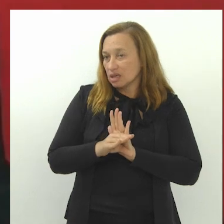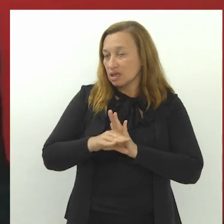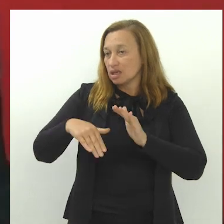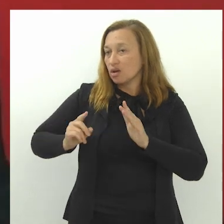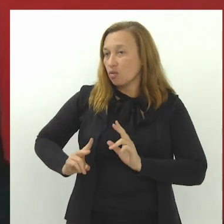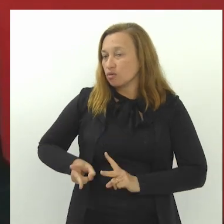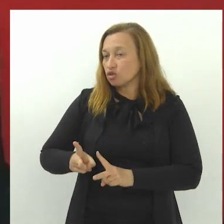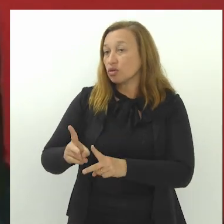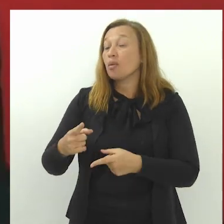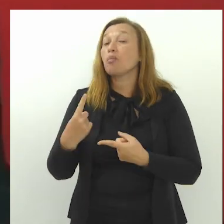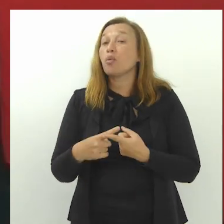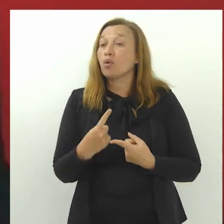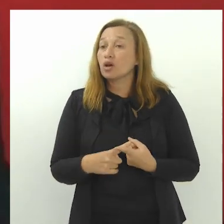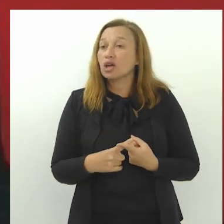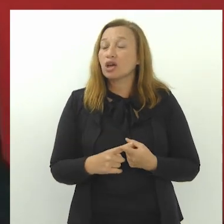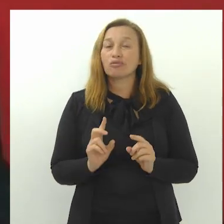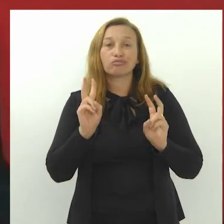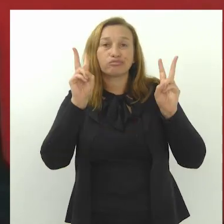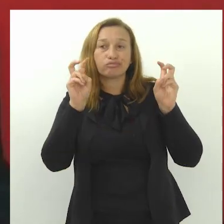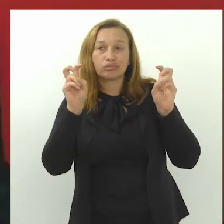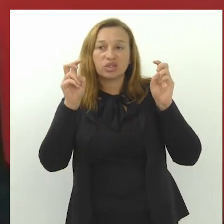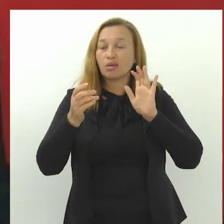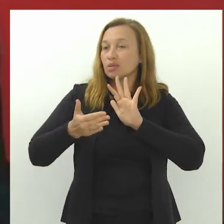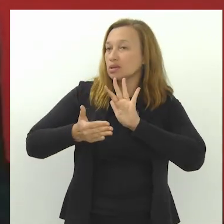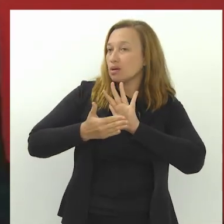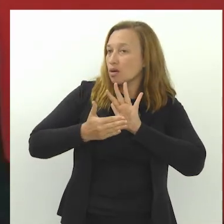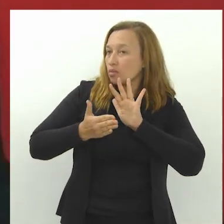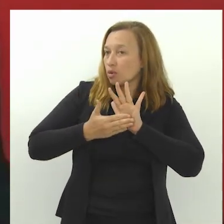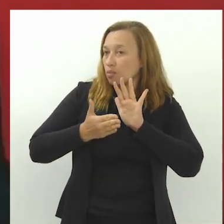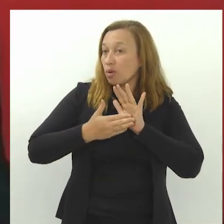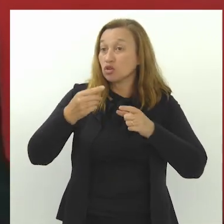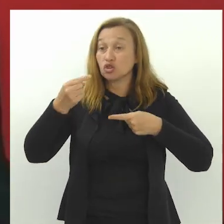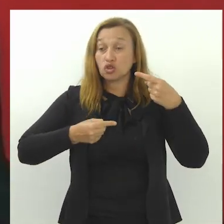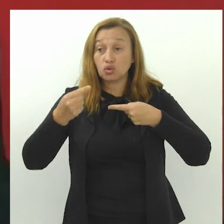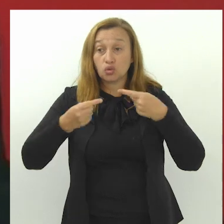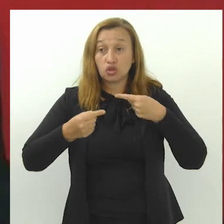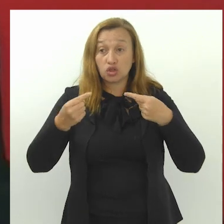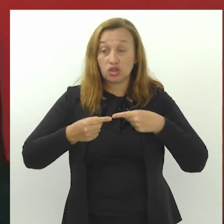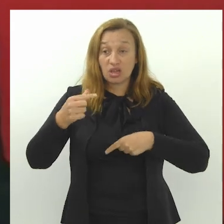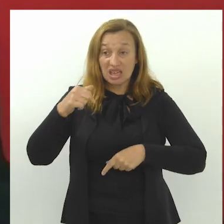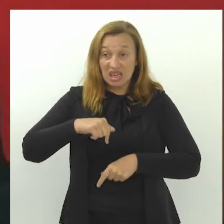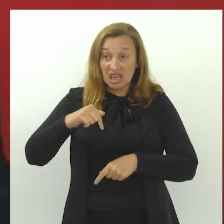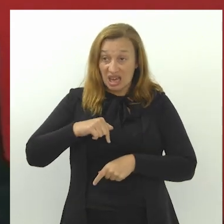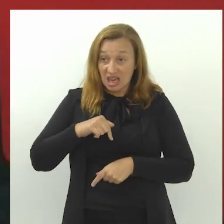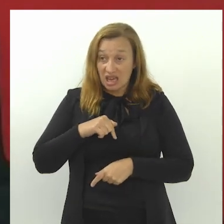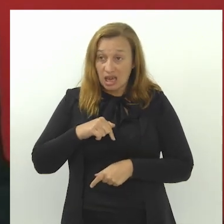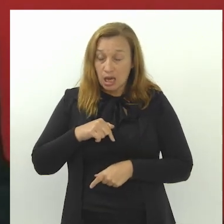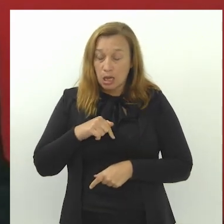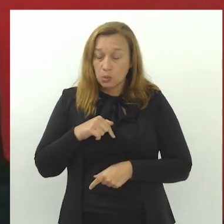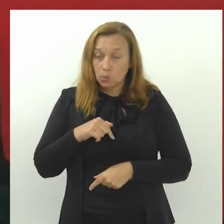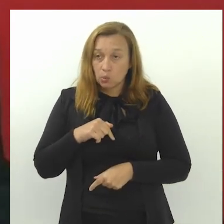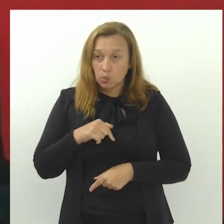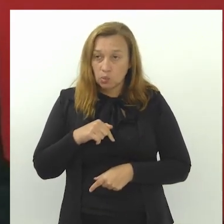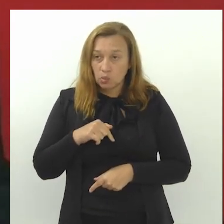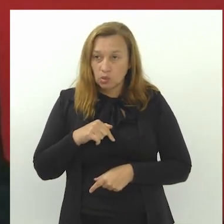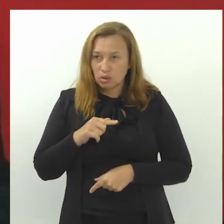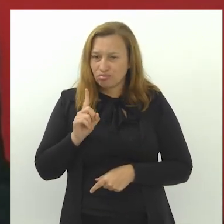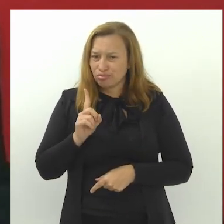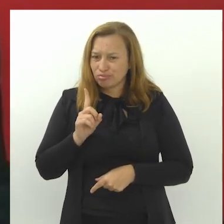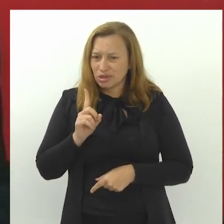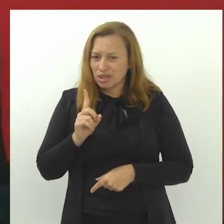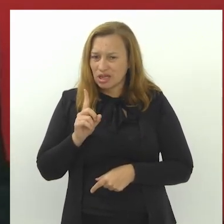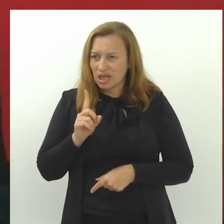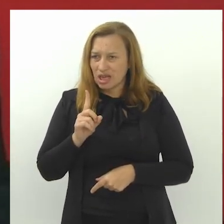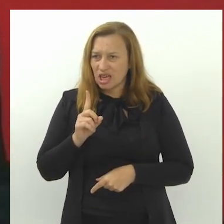conceito de incidência, que é a incidência continuada. Por quê? Os temas e propostas que foram discutidos aqui, eles não serão